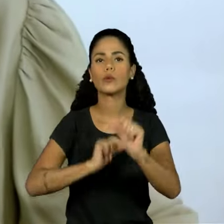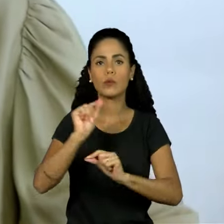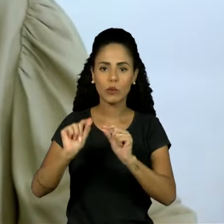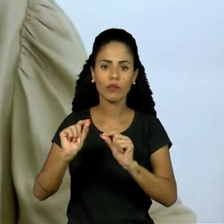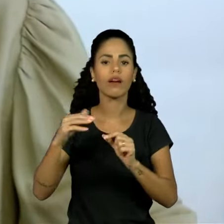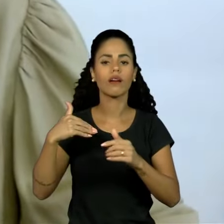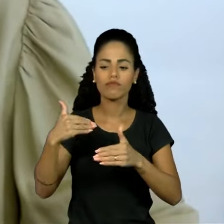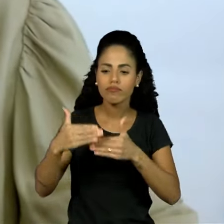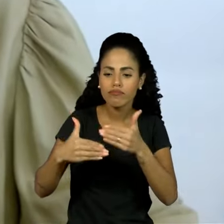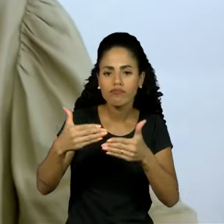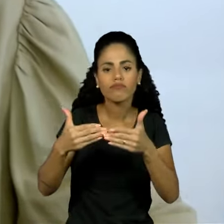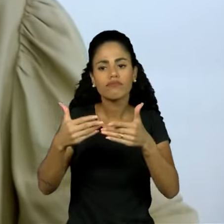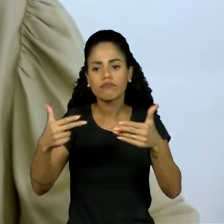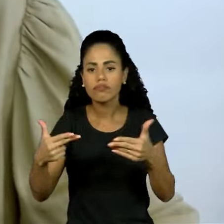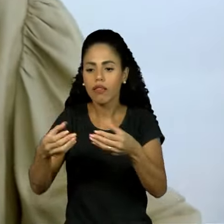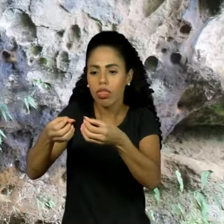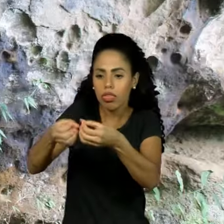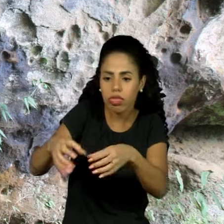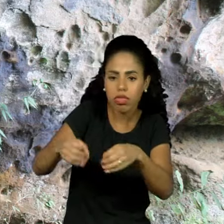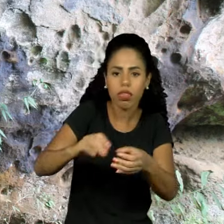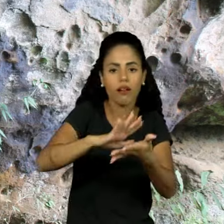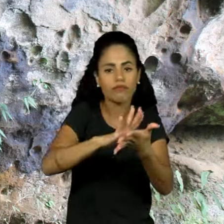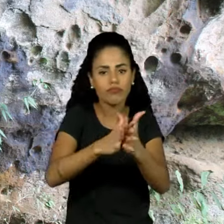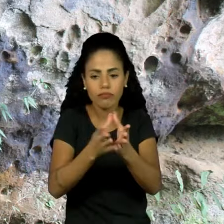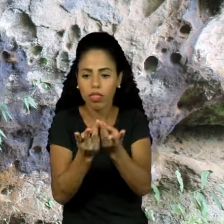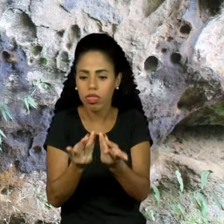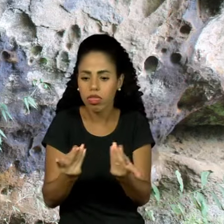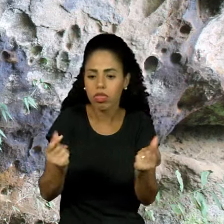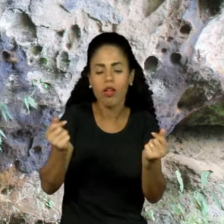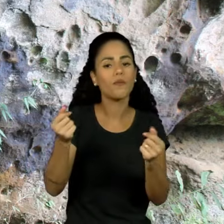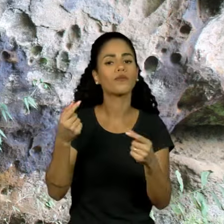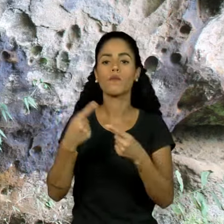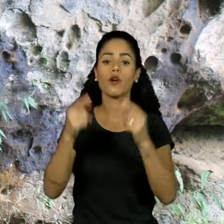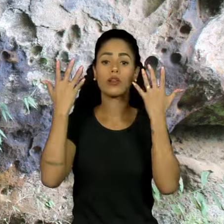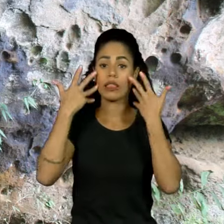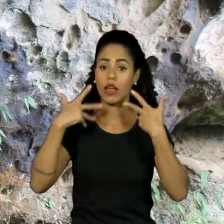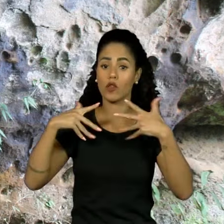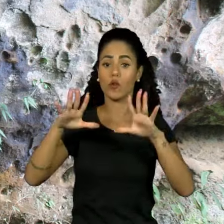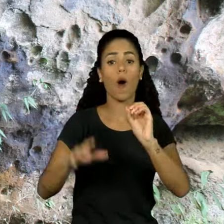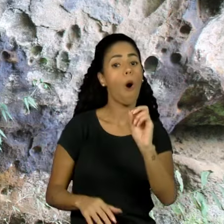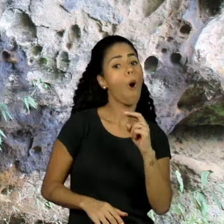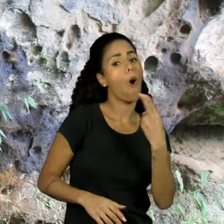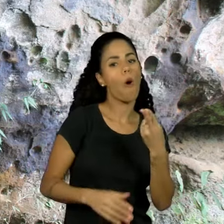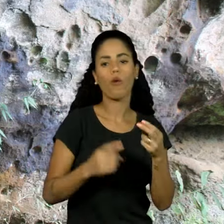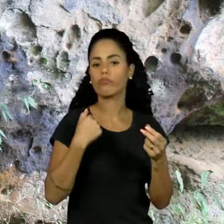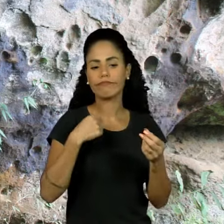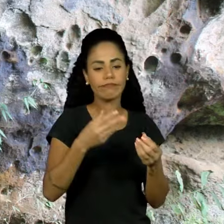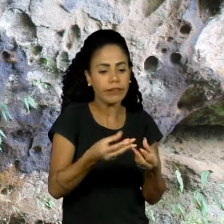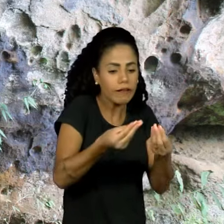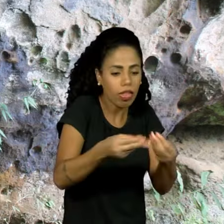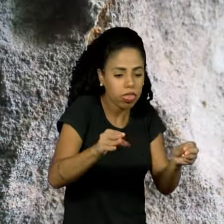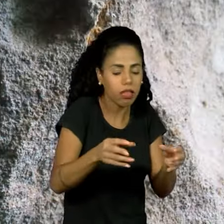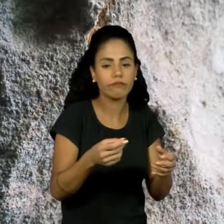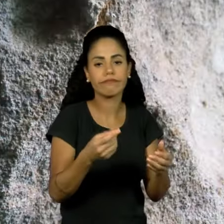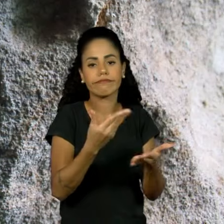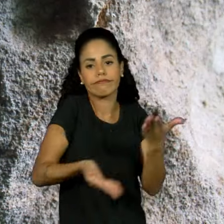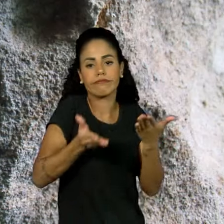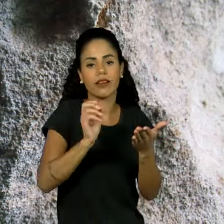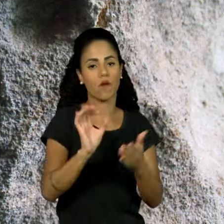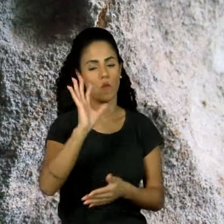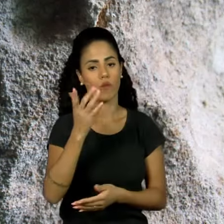podem ir sendo destruídas, né? Ou por questões naturais ou por questões antrópicas. Esse é o nosso maior medo. Uma